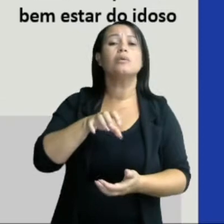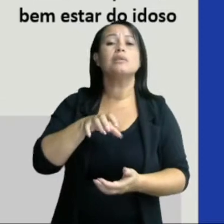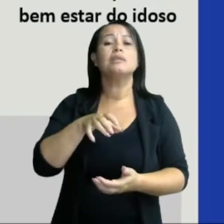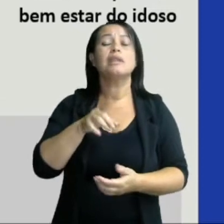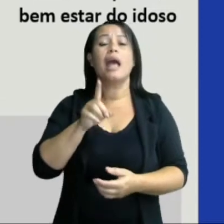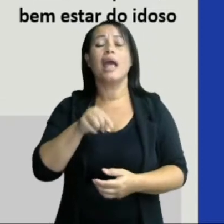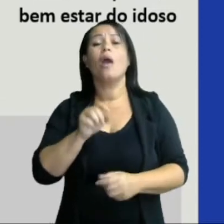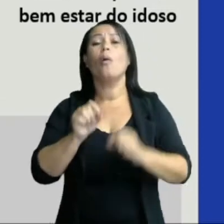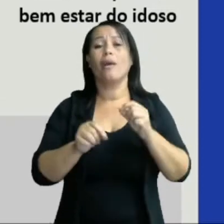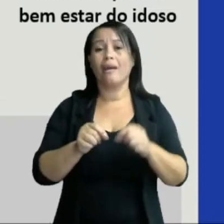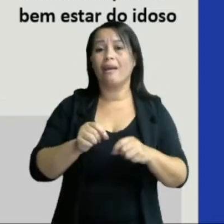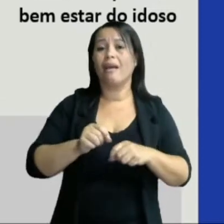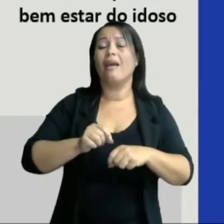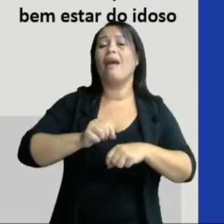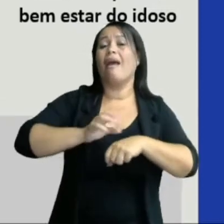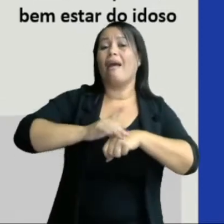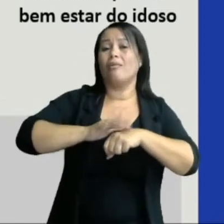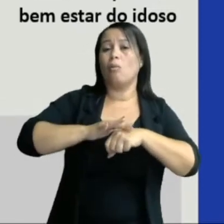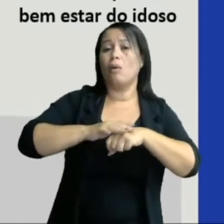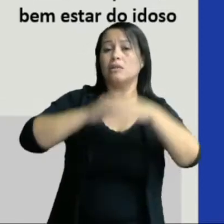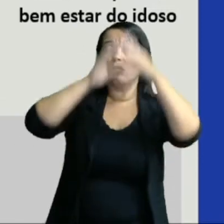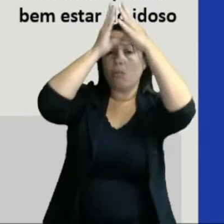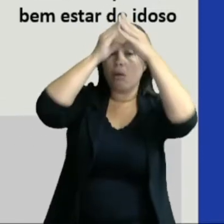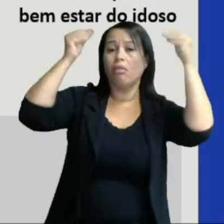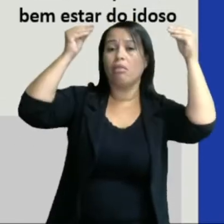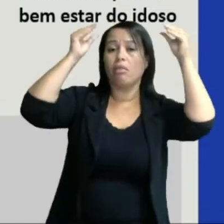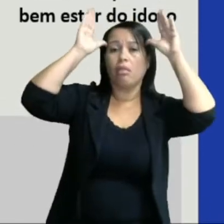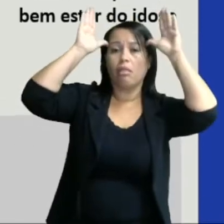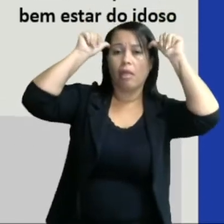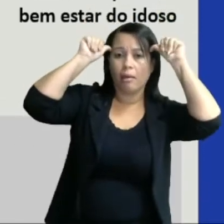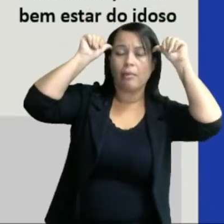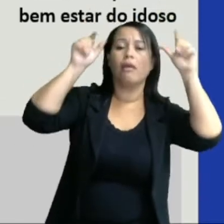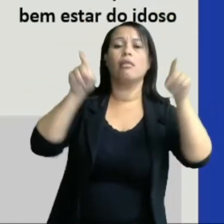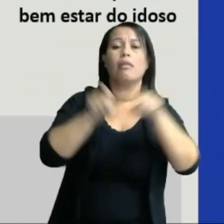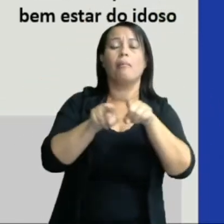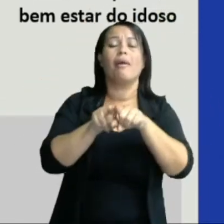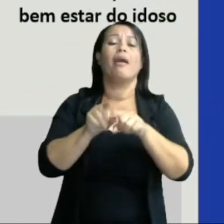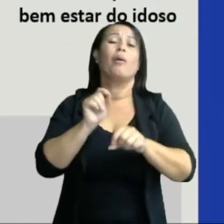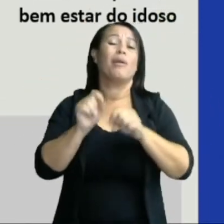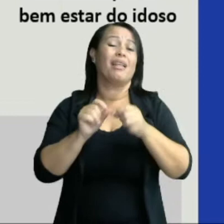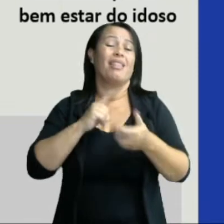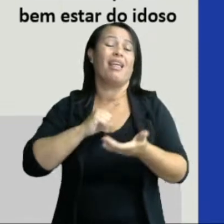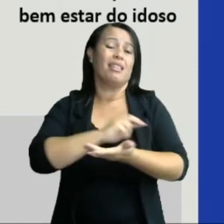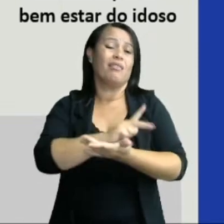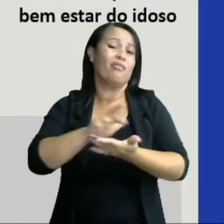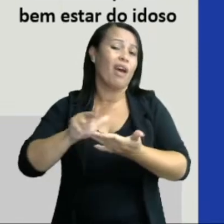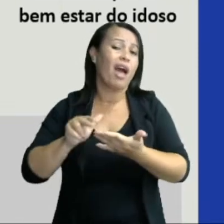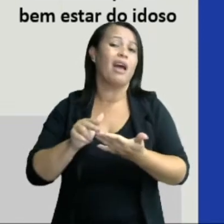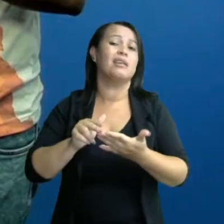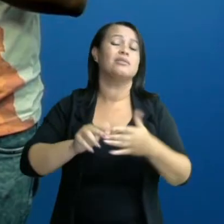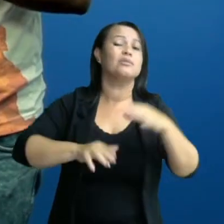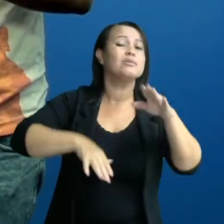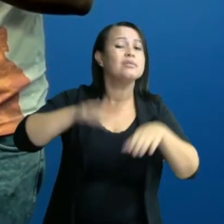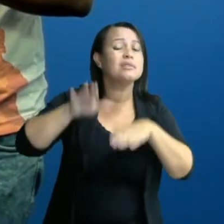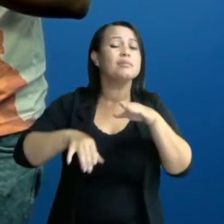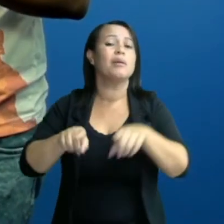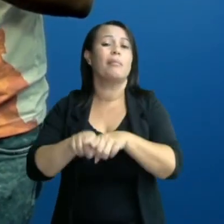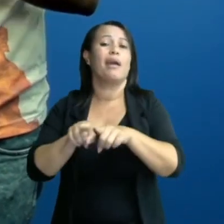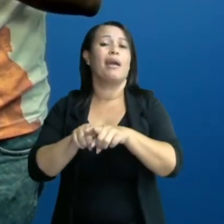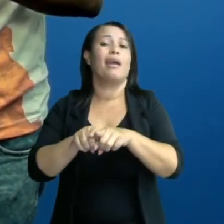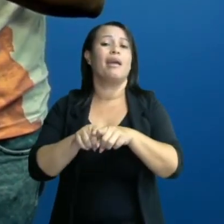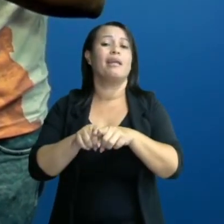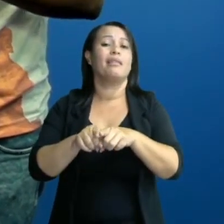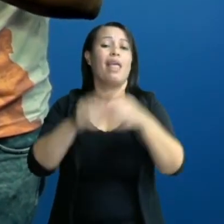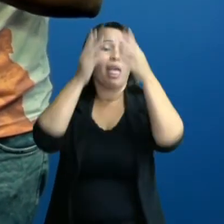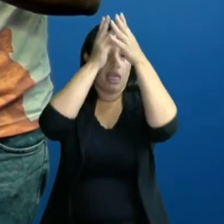do Alzheimer, também chamada de demência. Existem diversos níveis, diversos tipos de demências e